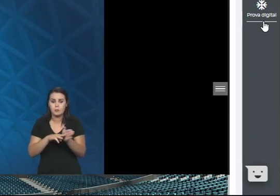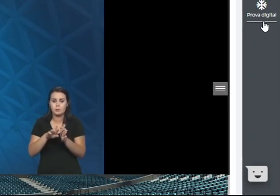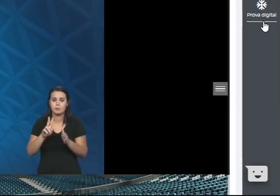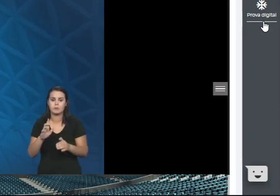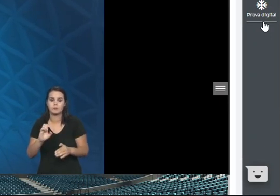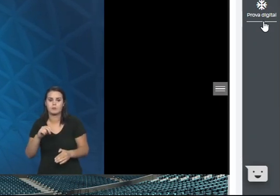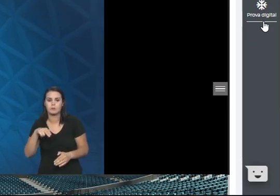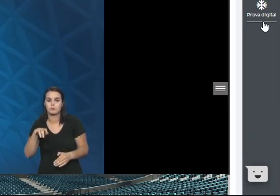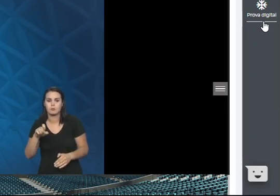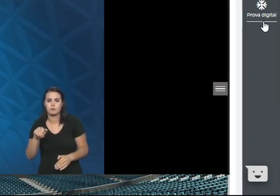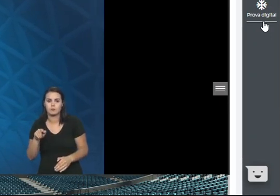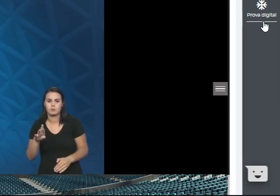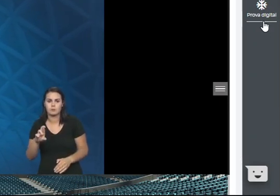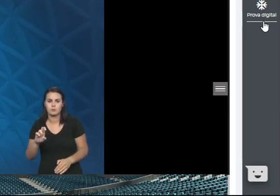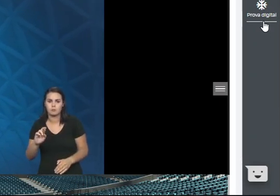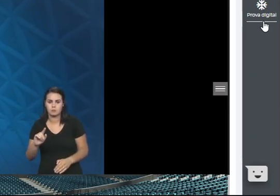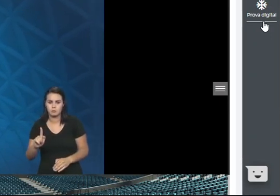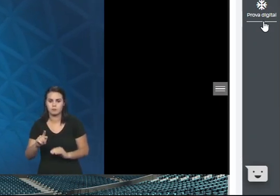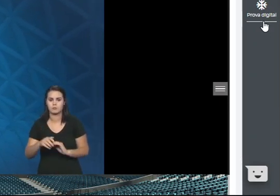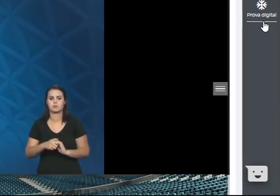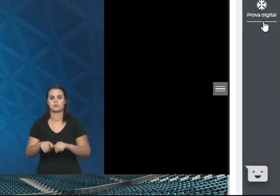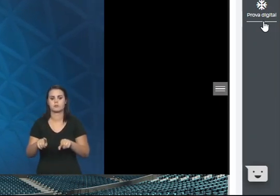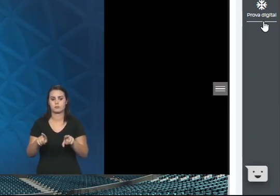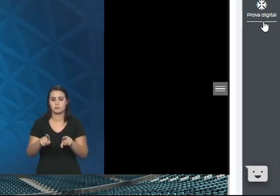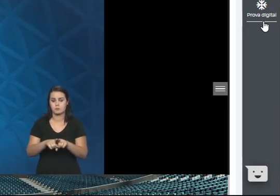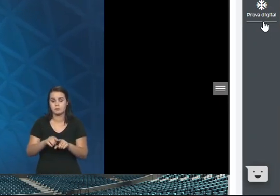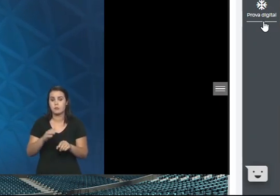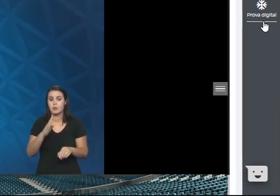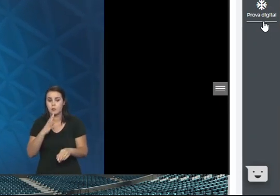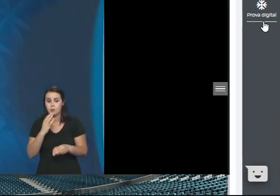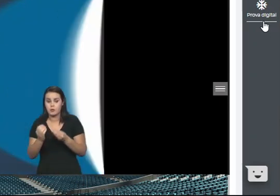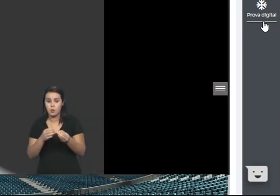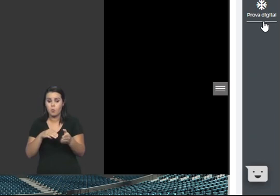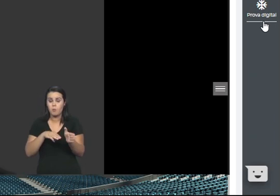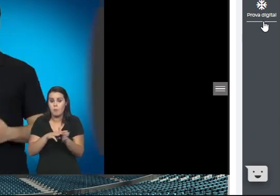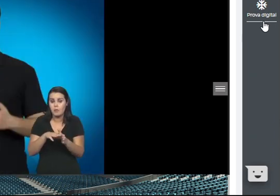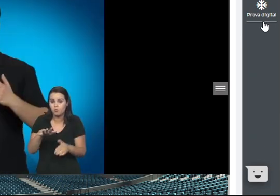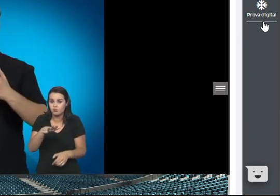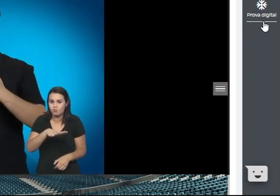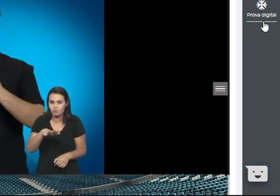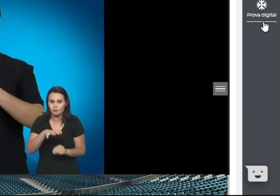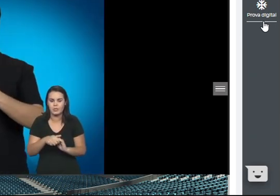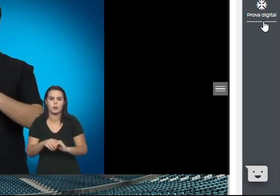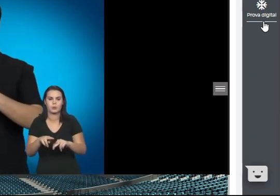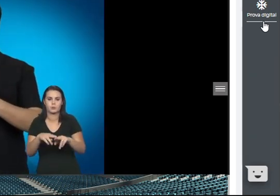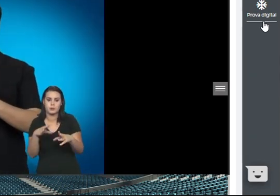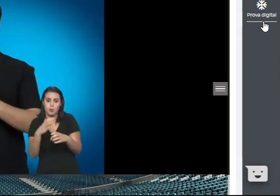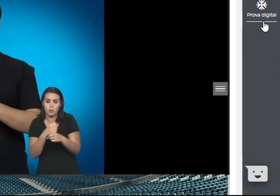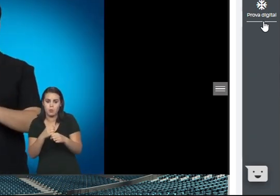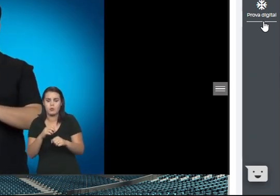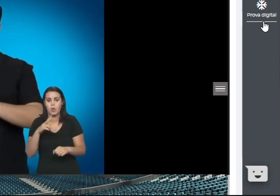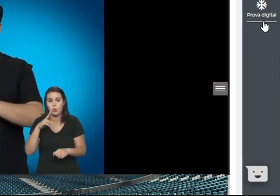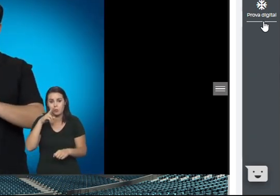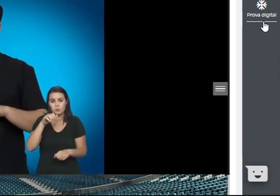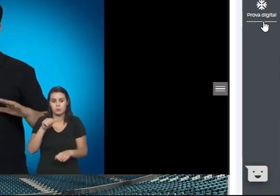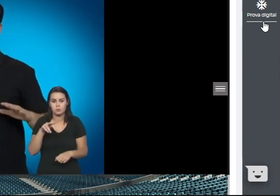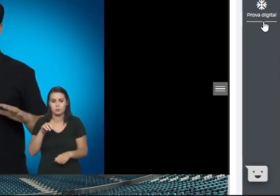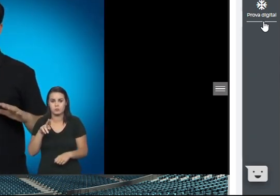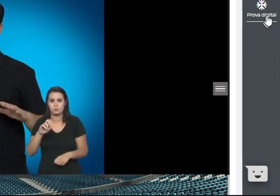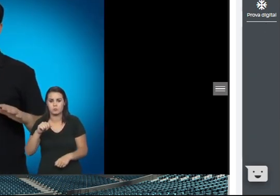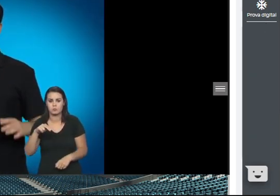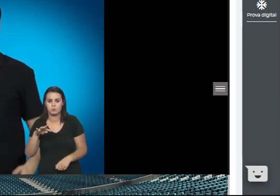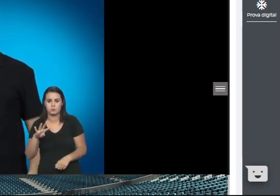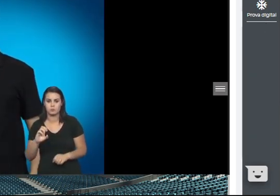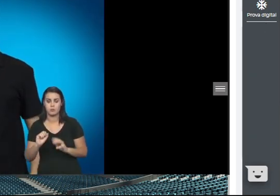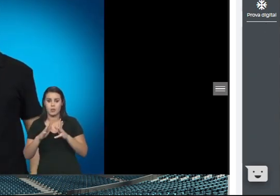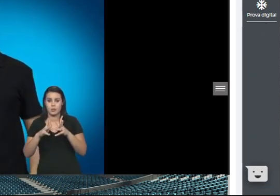também conhecido como método geral de resolução de treliças complexas. Os cálculos das forças atuantes em todos os tipos de